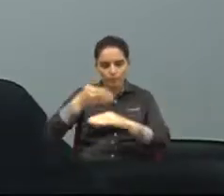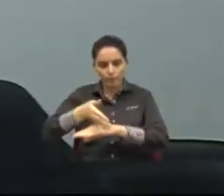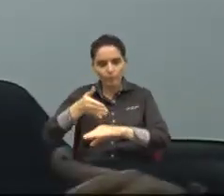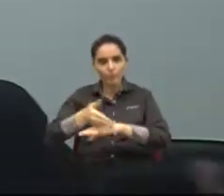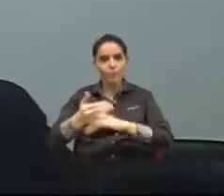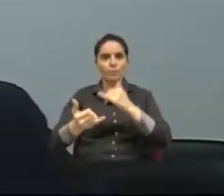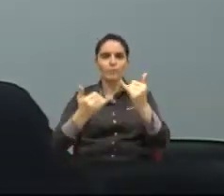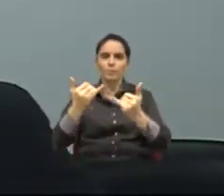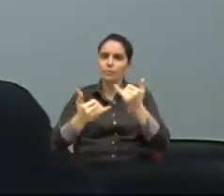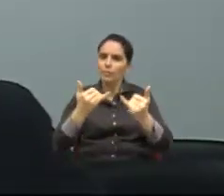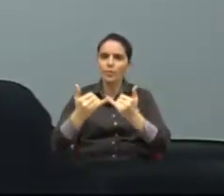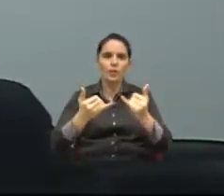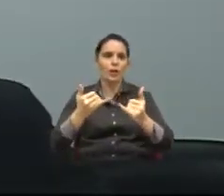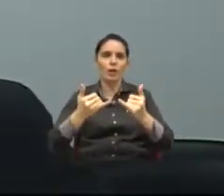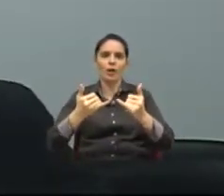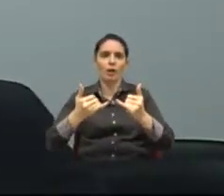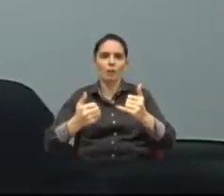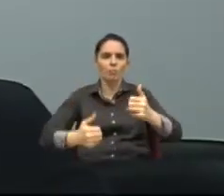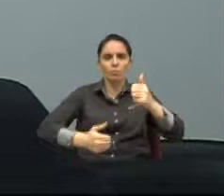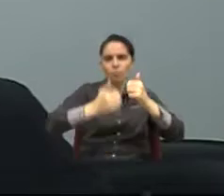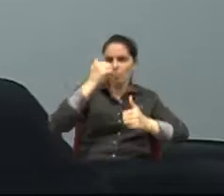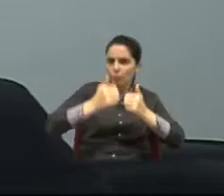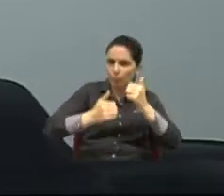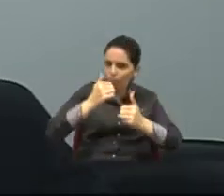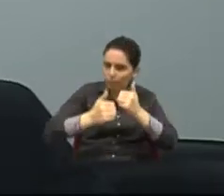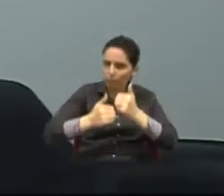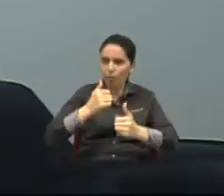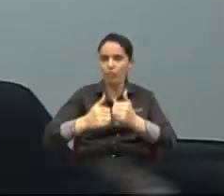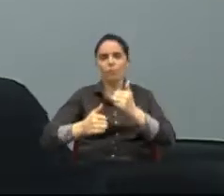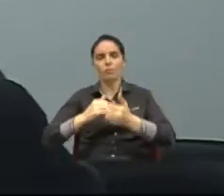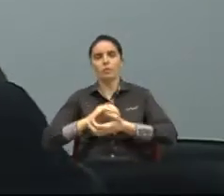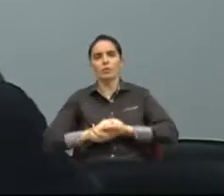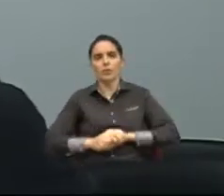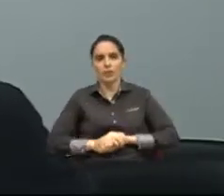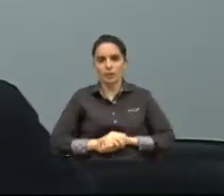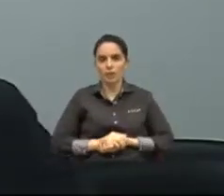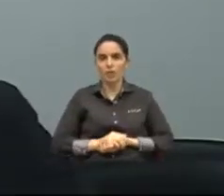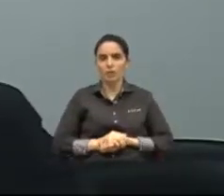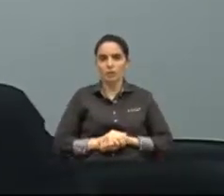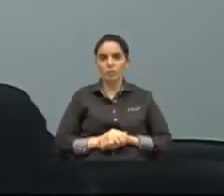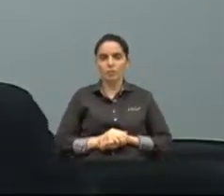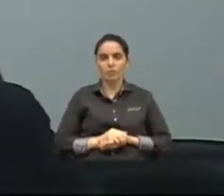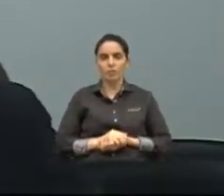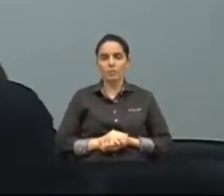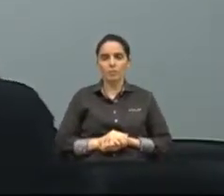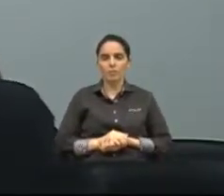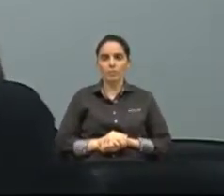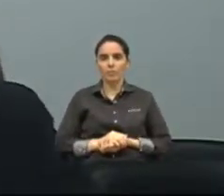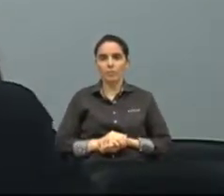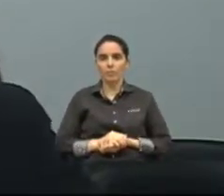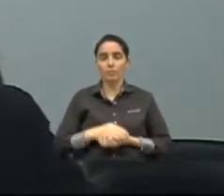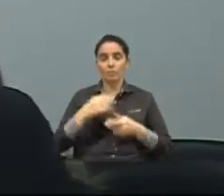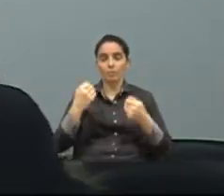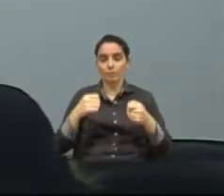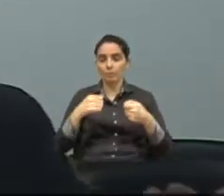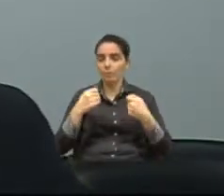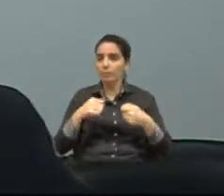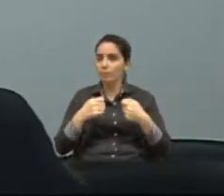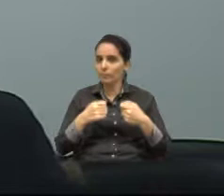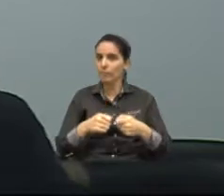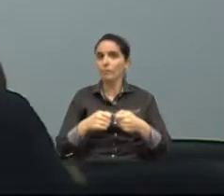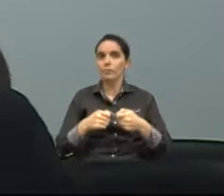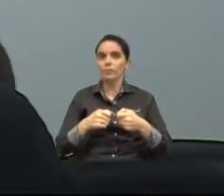divertir, jogar uma bola. Eu acho que é uma das alternativas que nós temos para